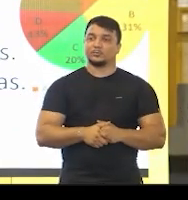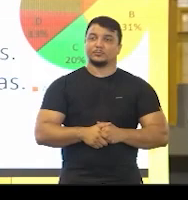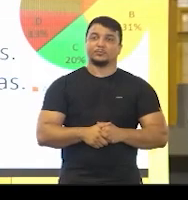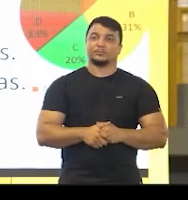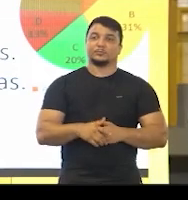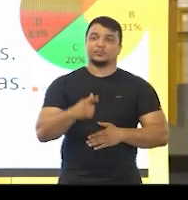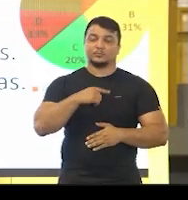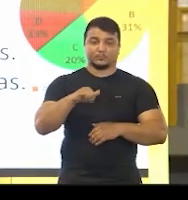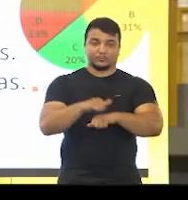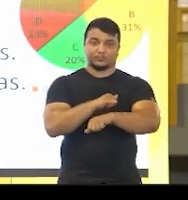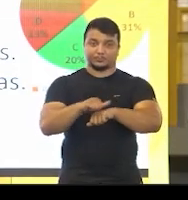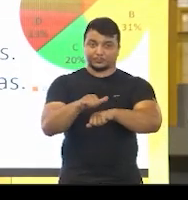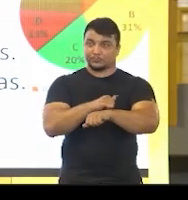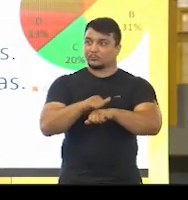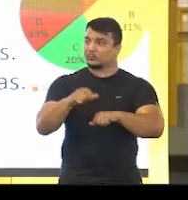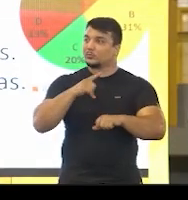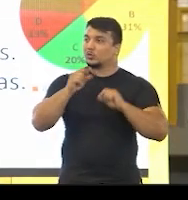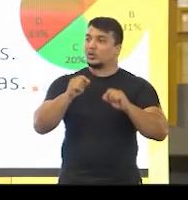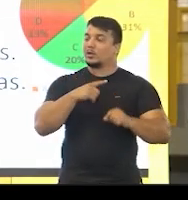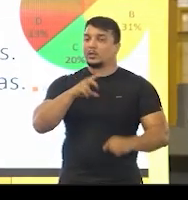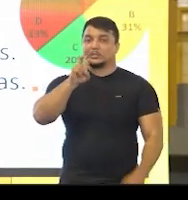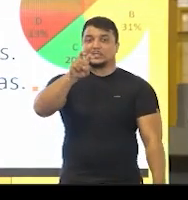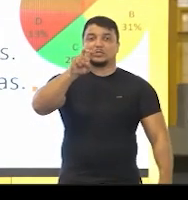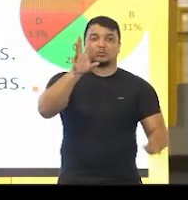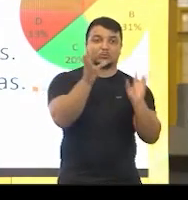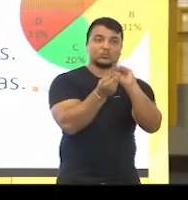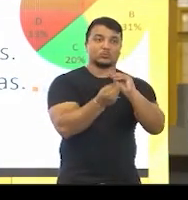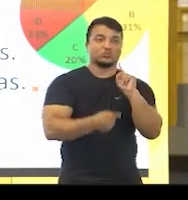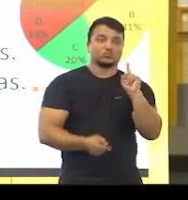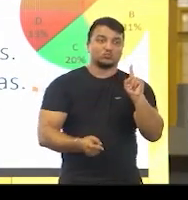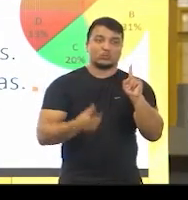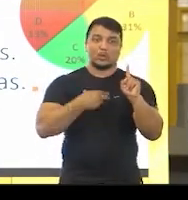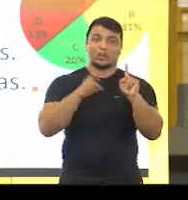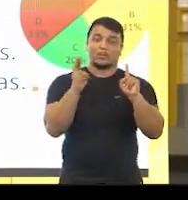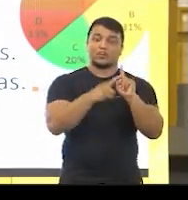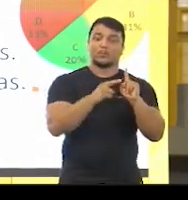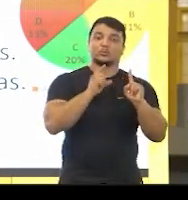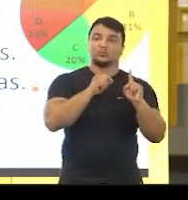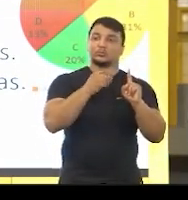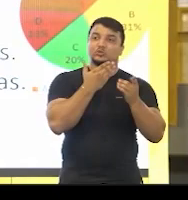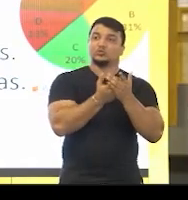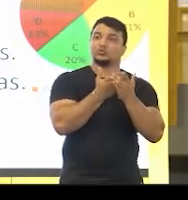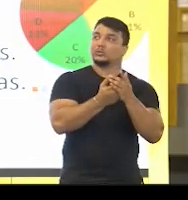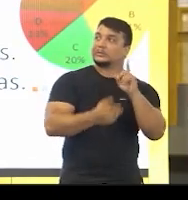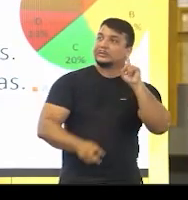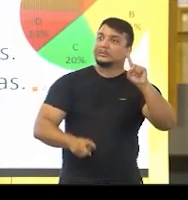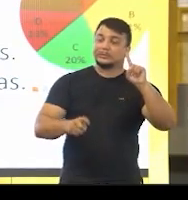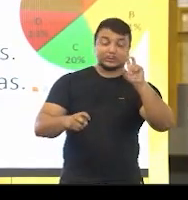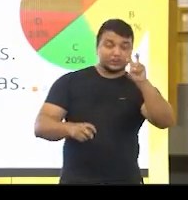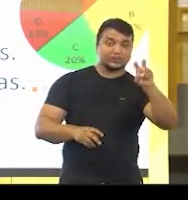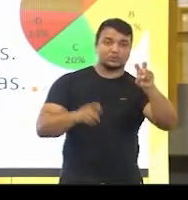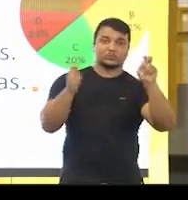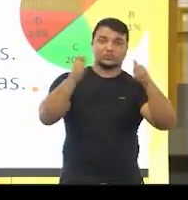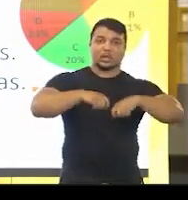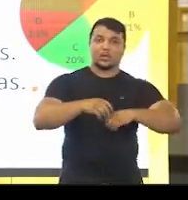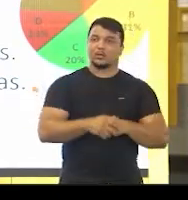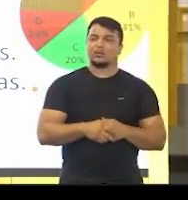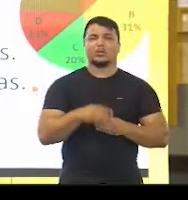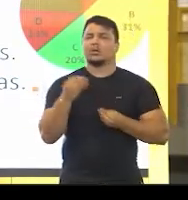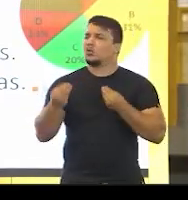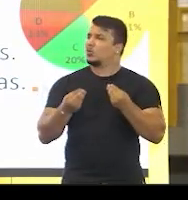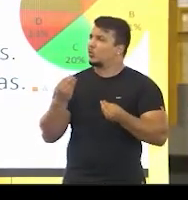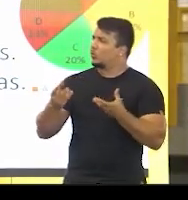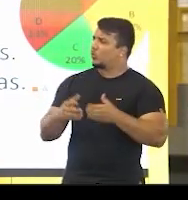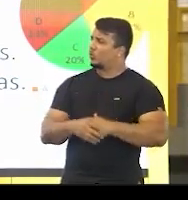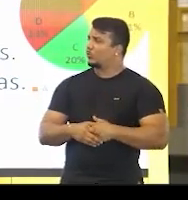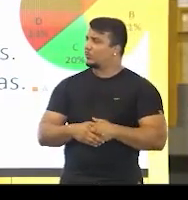do GG, ó. A técnica 5 em 1. Com uma questão do Enem, você estuda 5. Como,